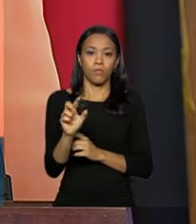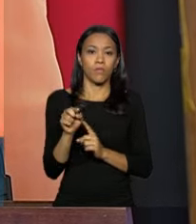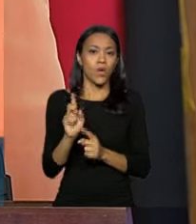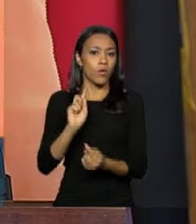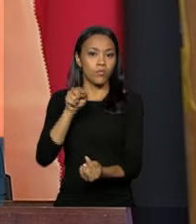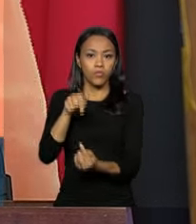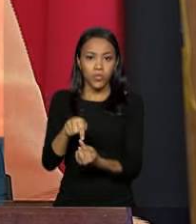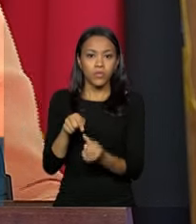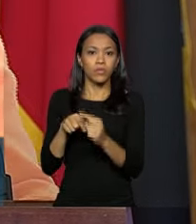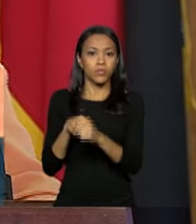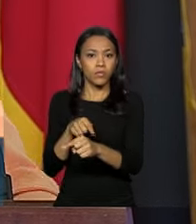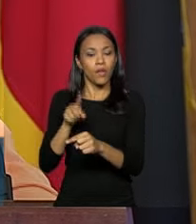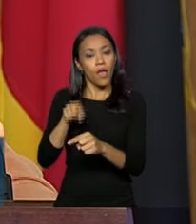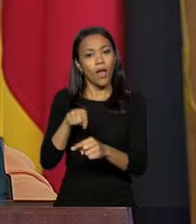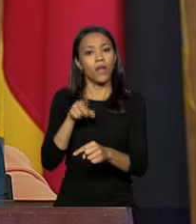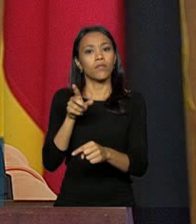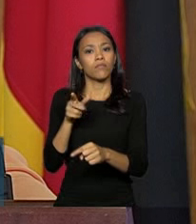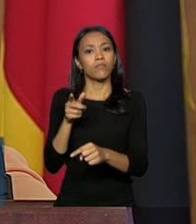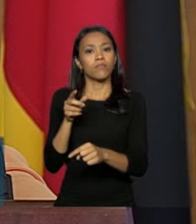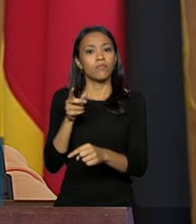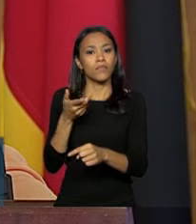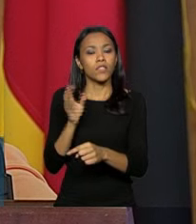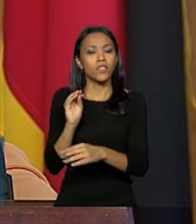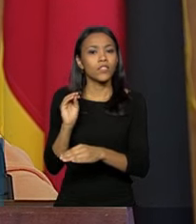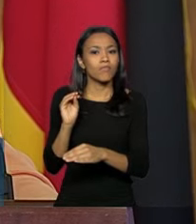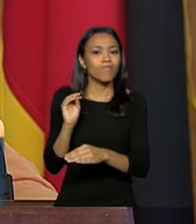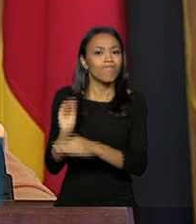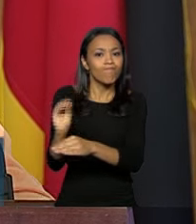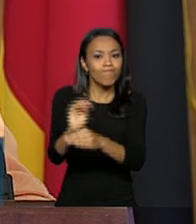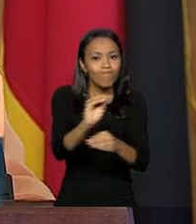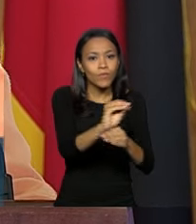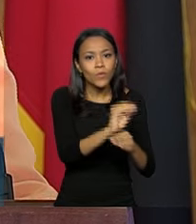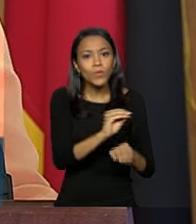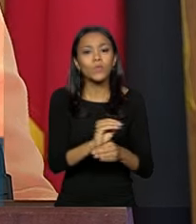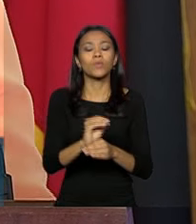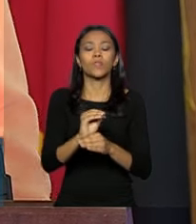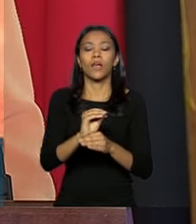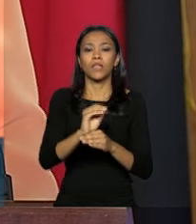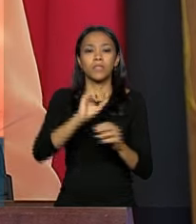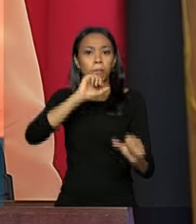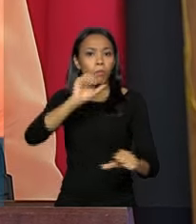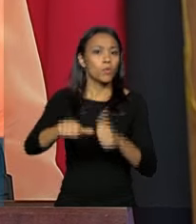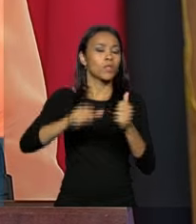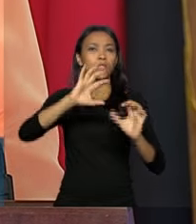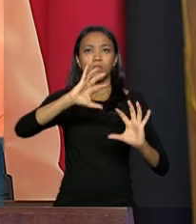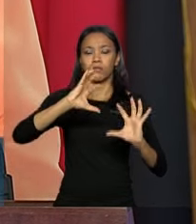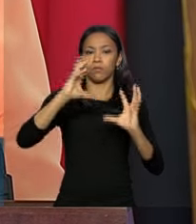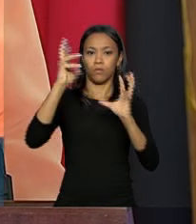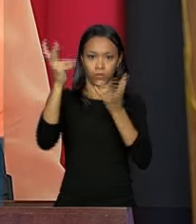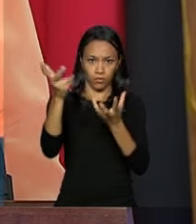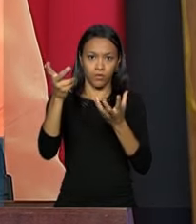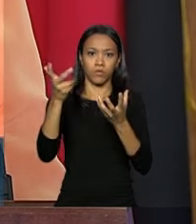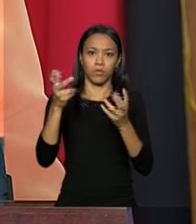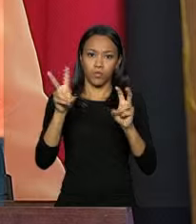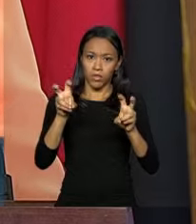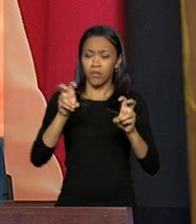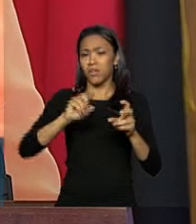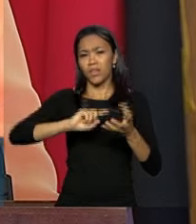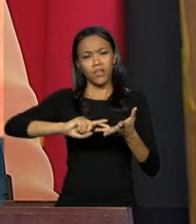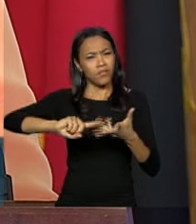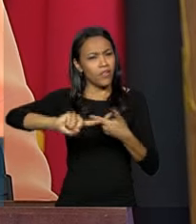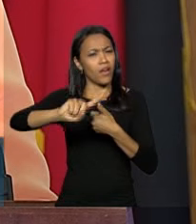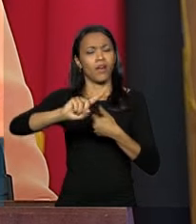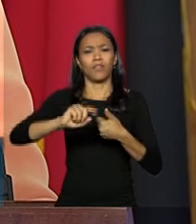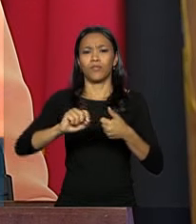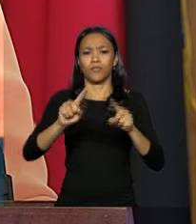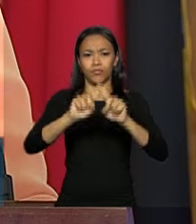a todas essas questões relacionadas com as alterações, também a questões climáticas, a parte urbana, uma série de